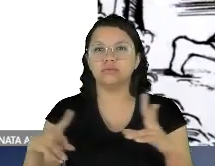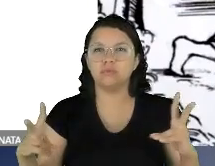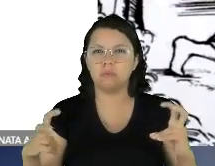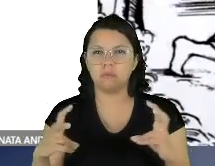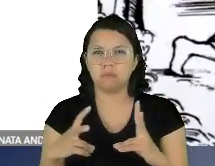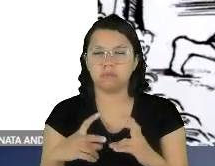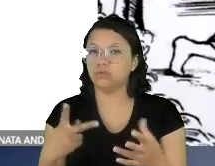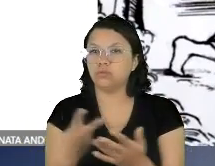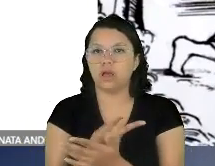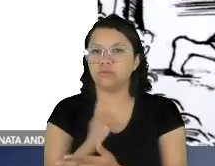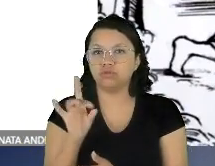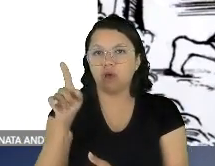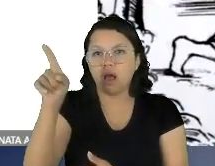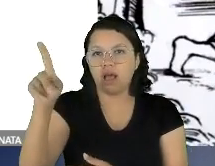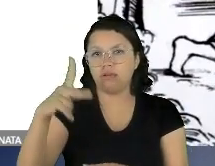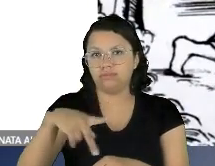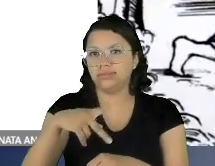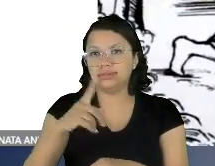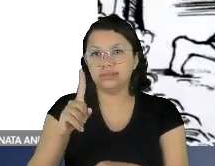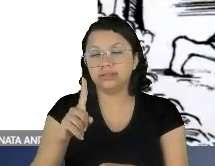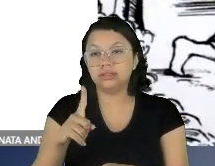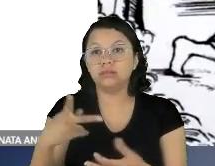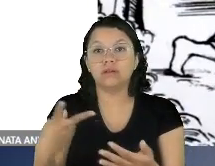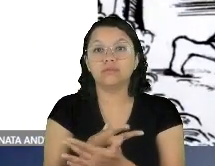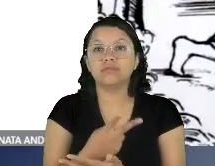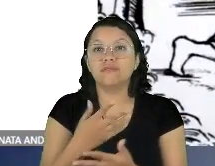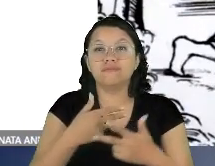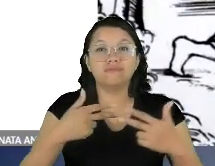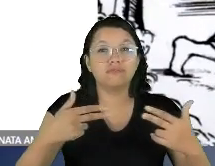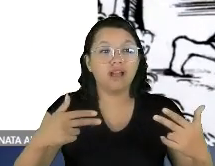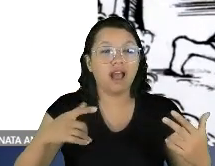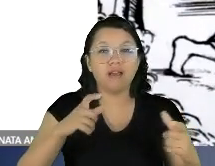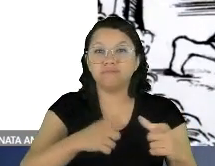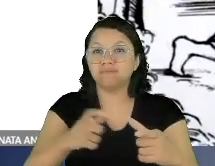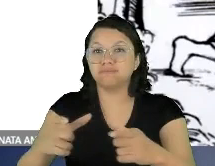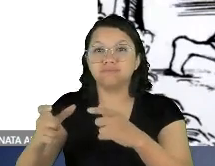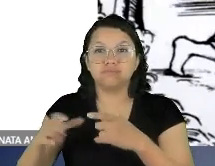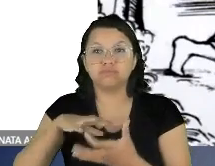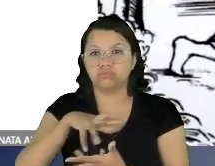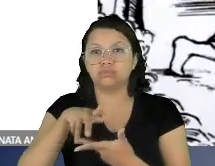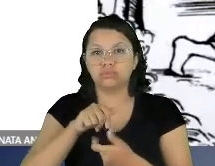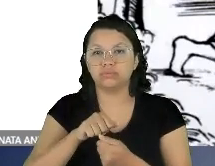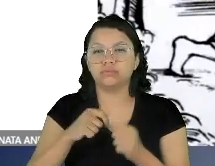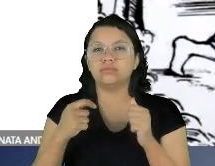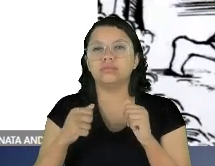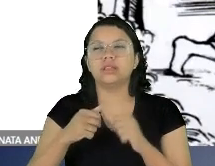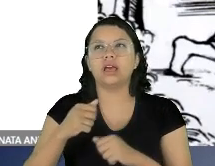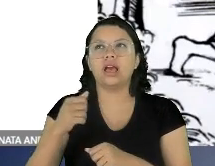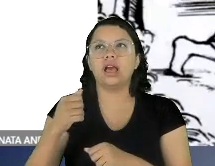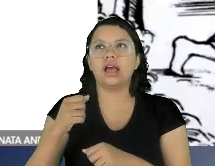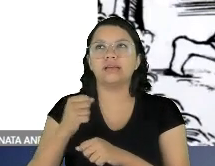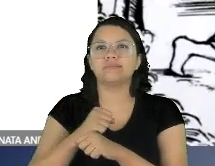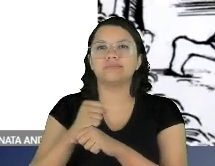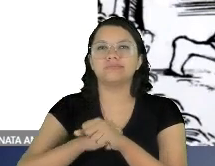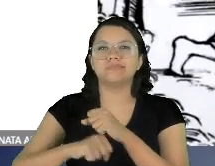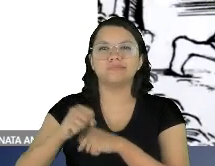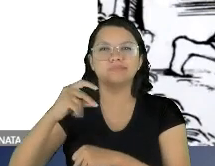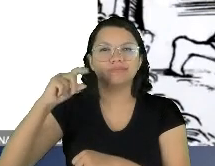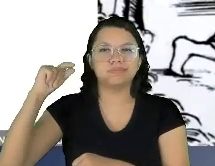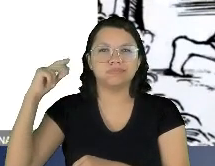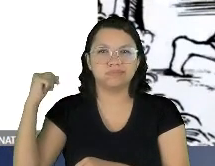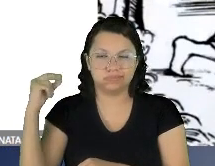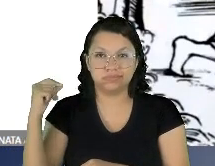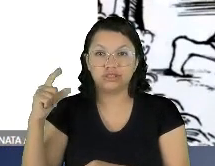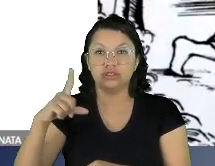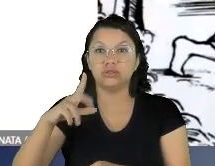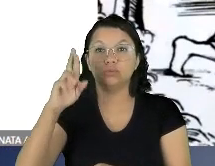não aconteceu só no Peru, aconteceu em vários lugares do mundo. Na Idade Média, por exemplo, o senhor feudal tinha o chamado direito